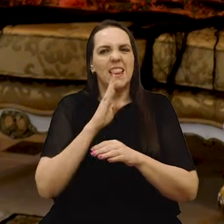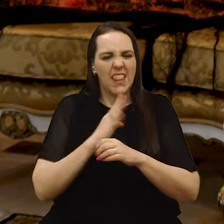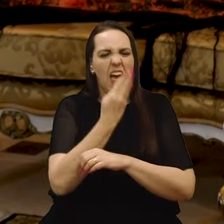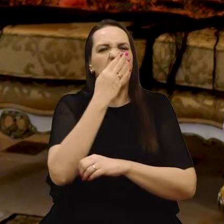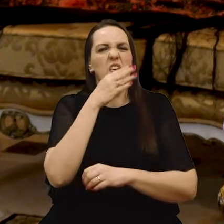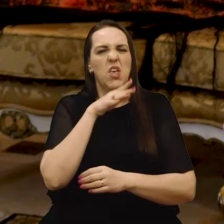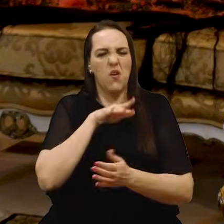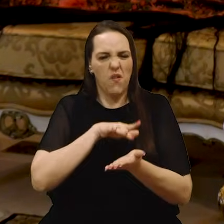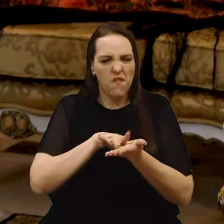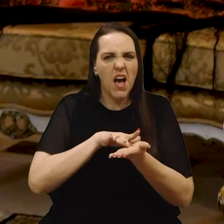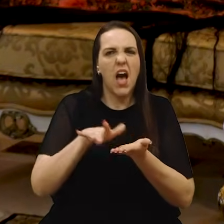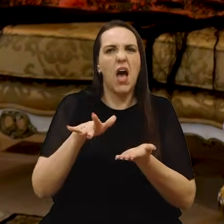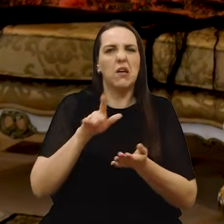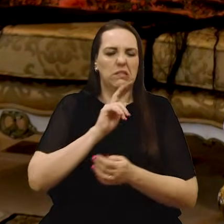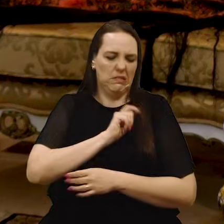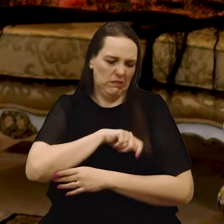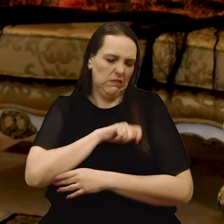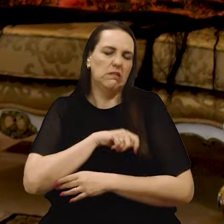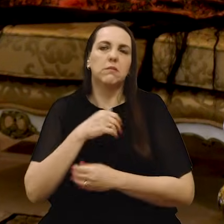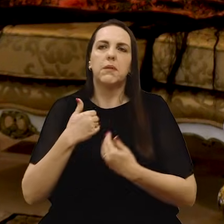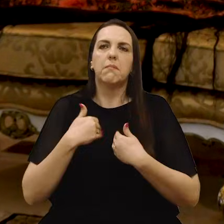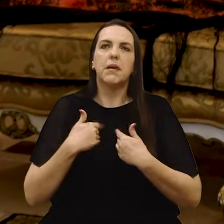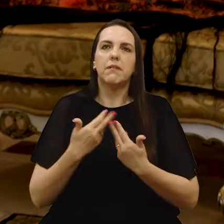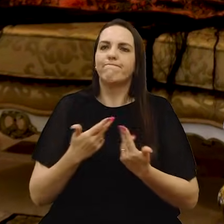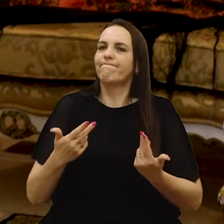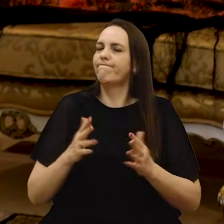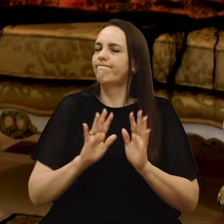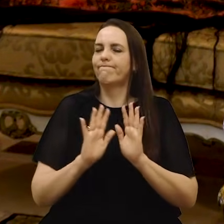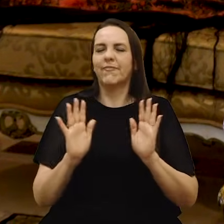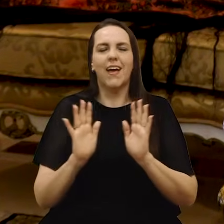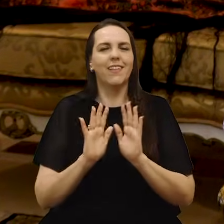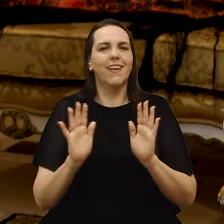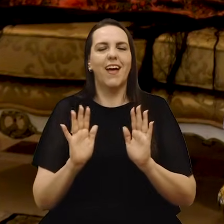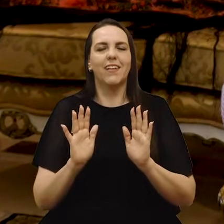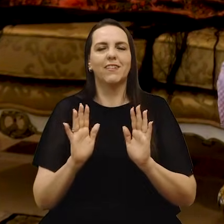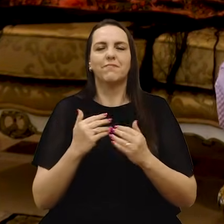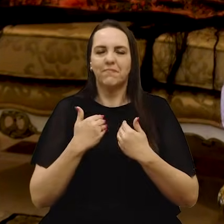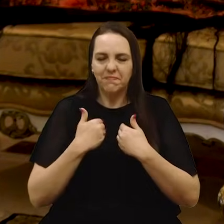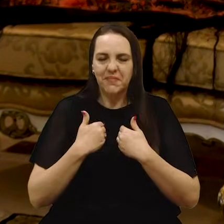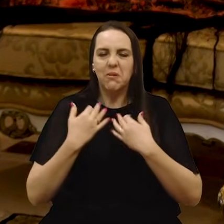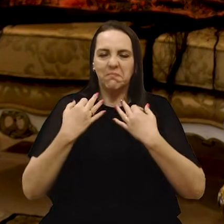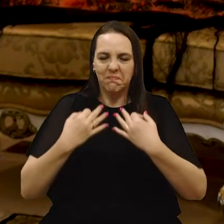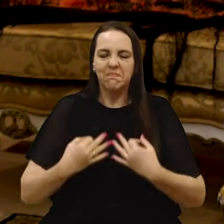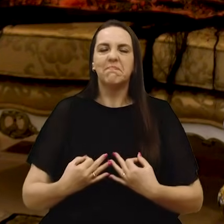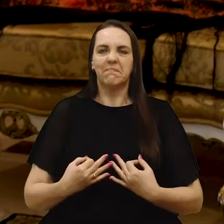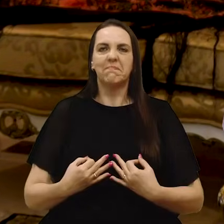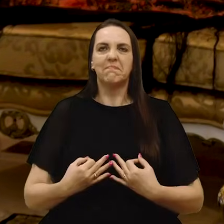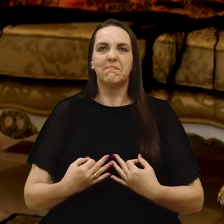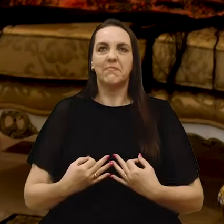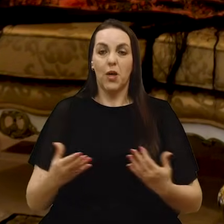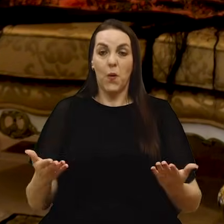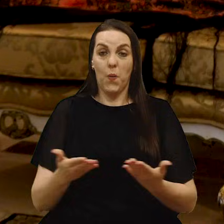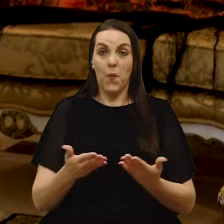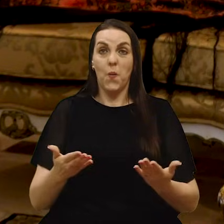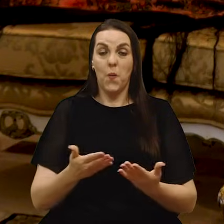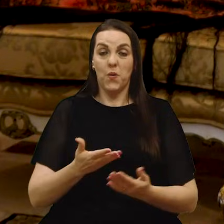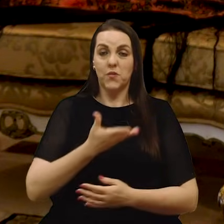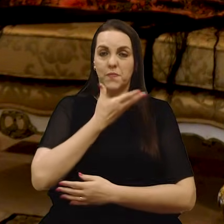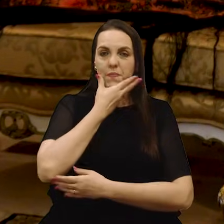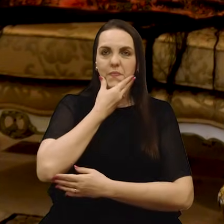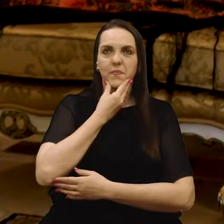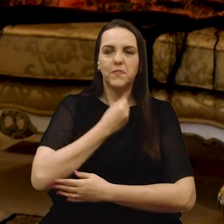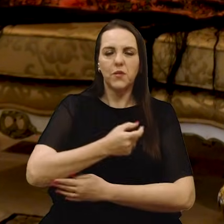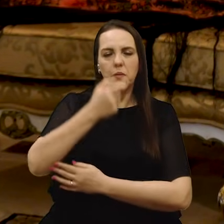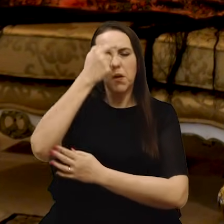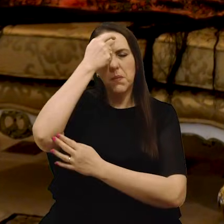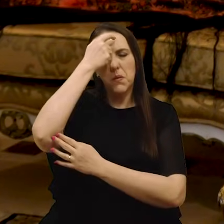me passou para trás ou fez uma falcatrua para mim. Eu nunca fiz isso. Então,